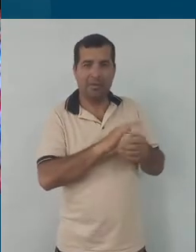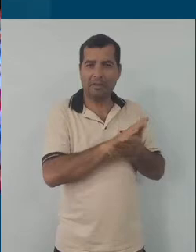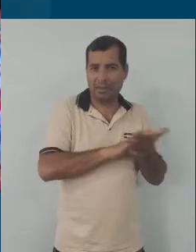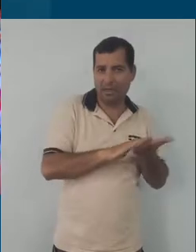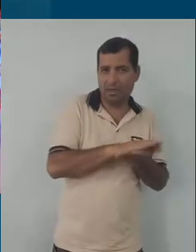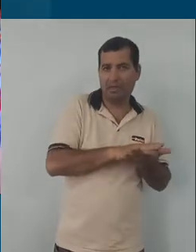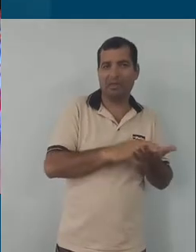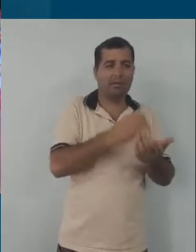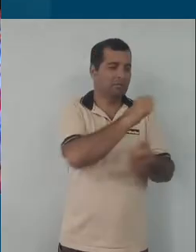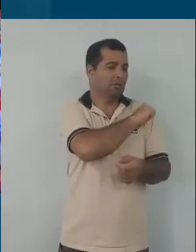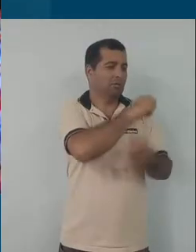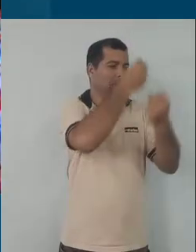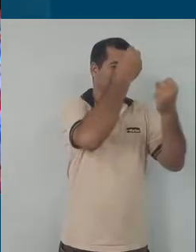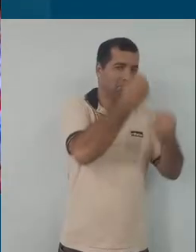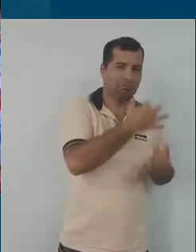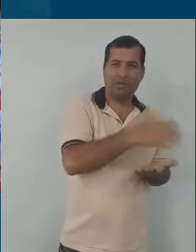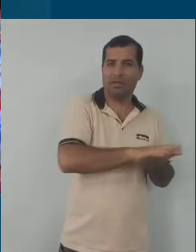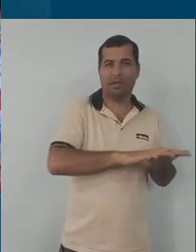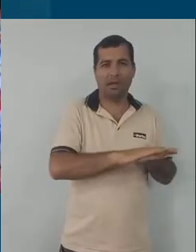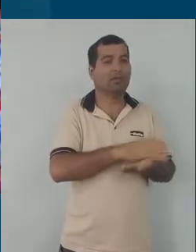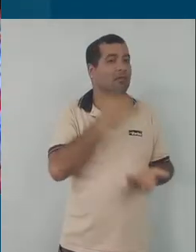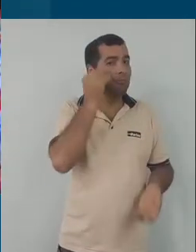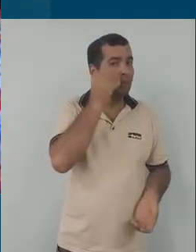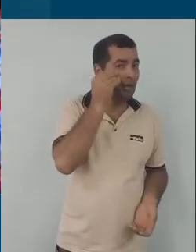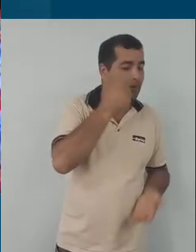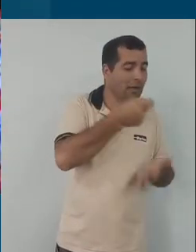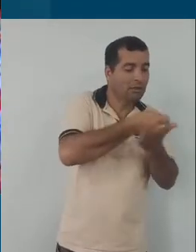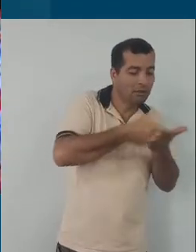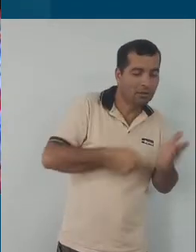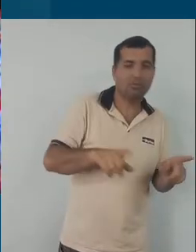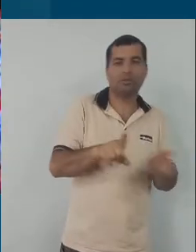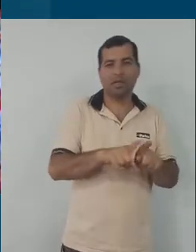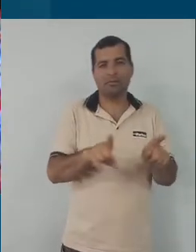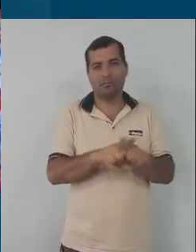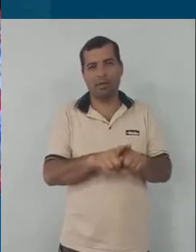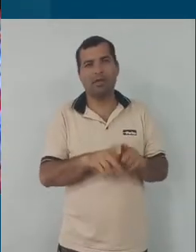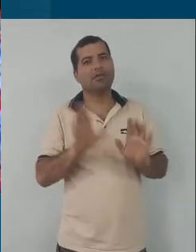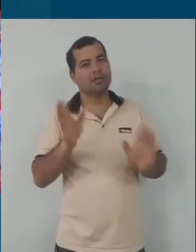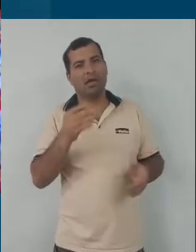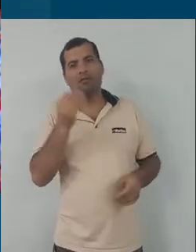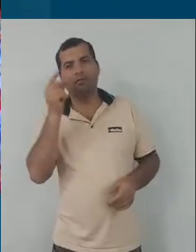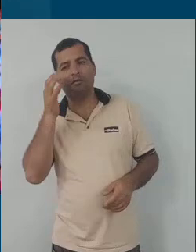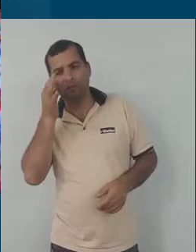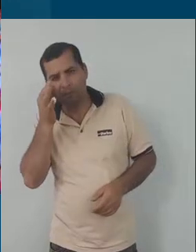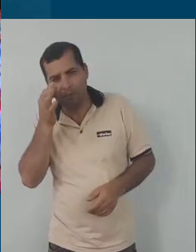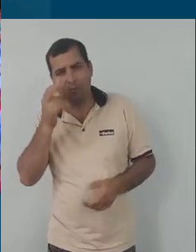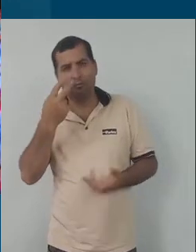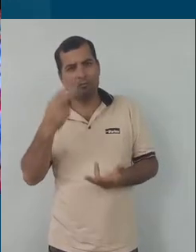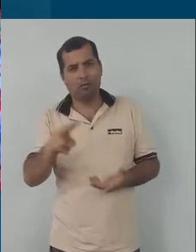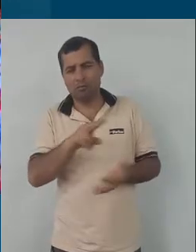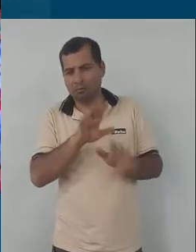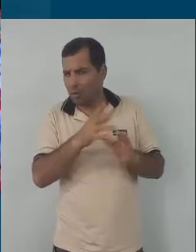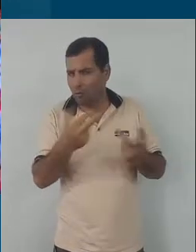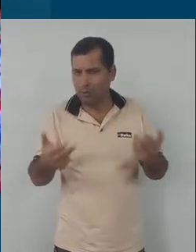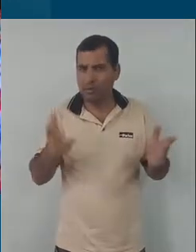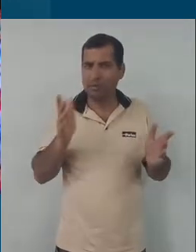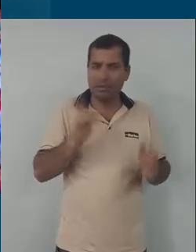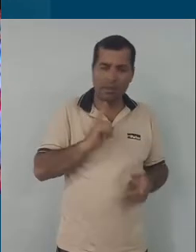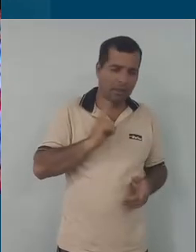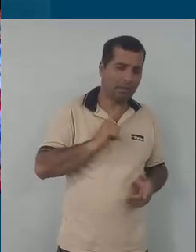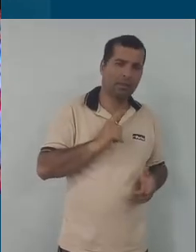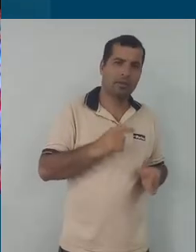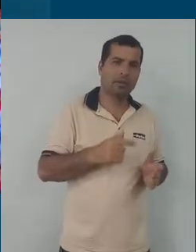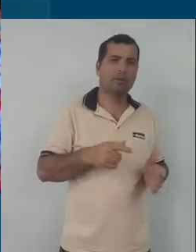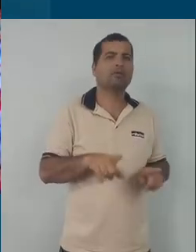a experiência registrada, né, daquilo que você viu deste aluno, seja usando a